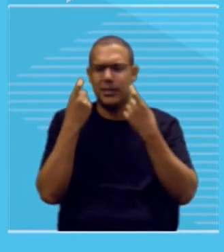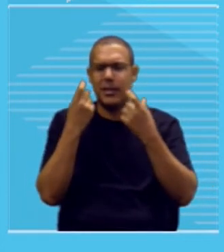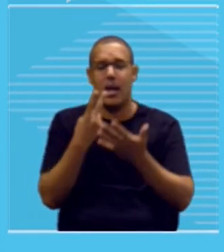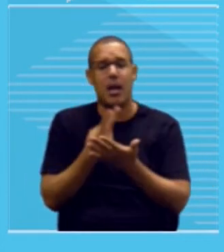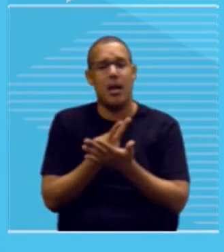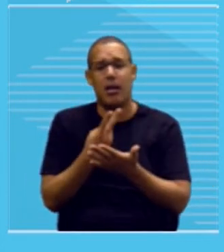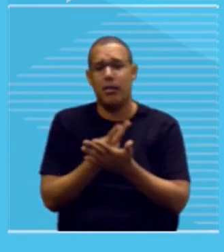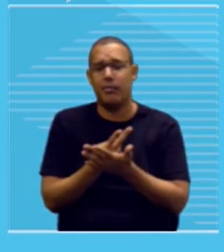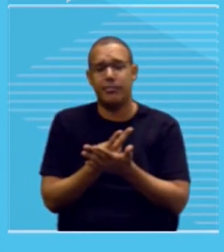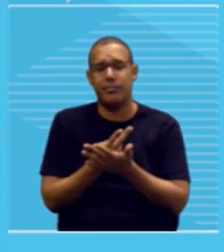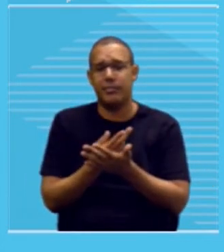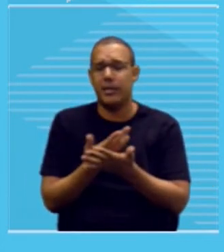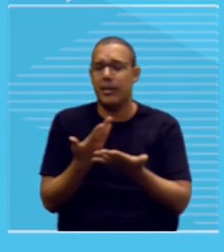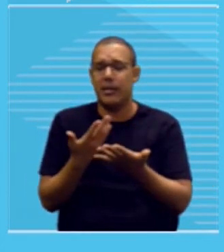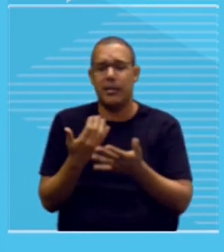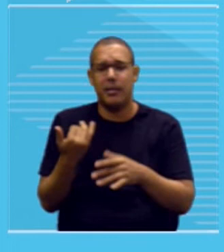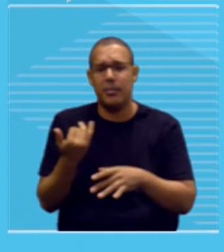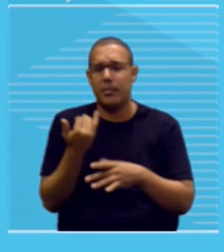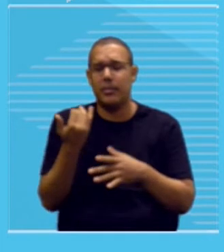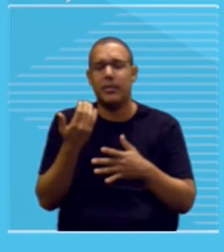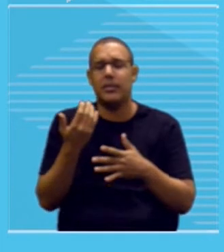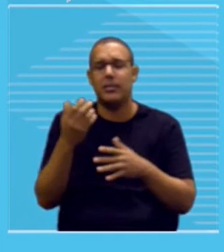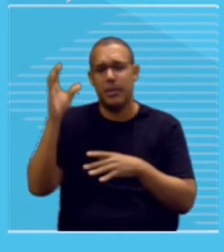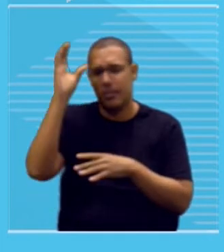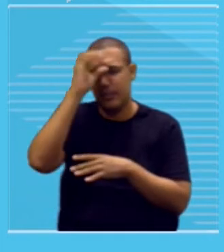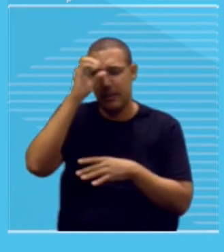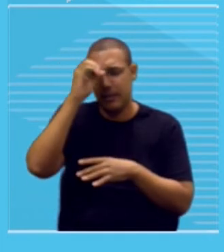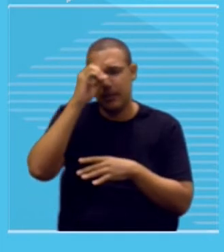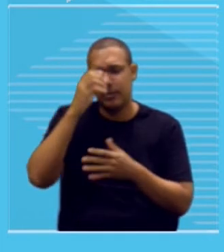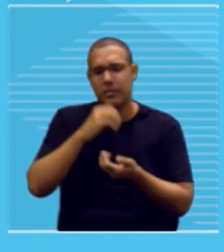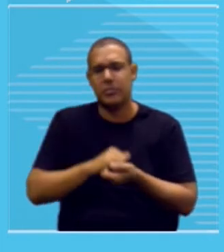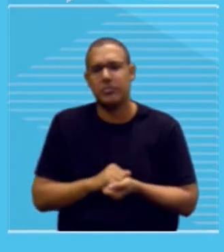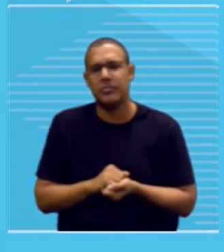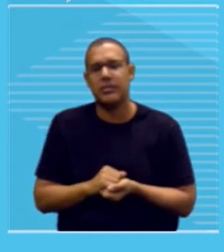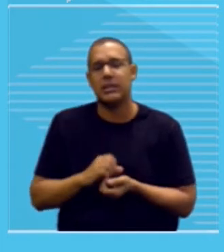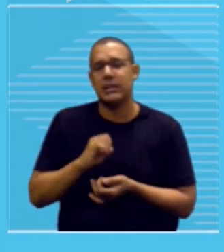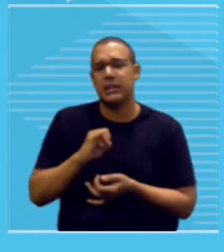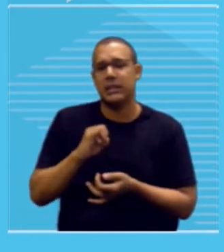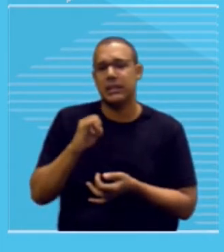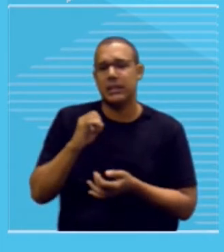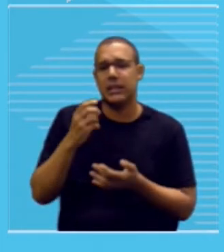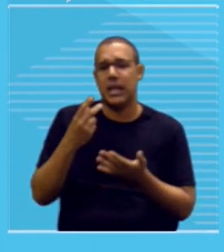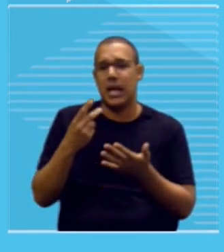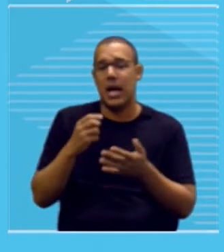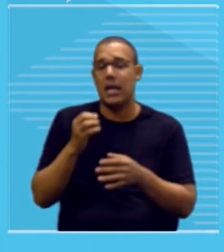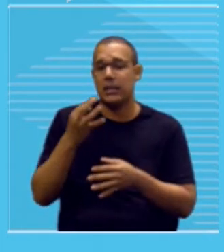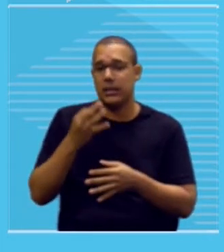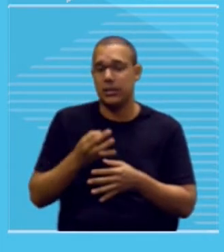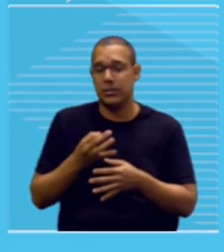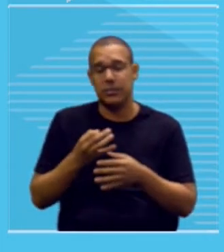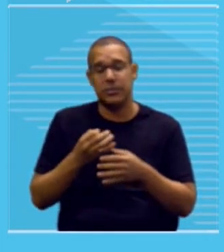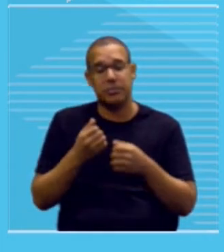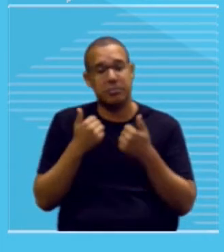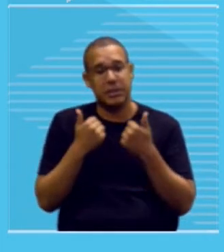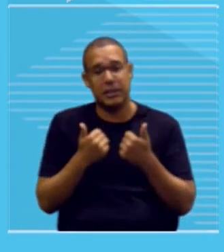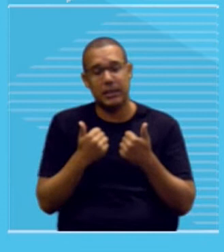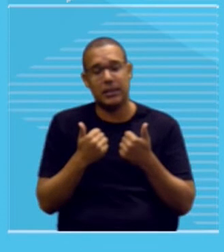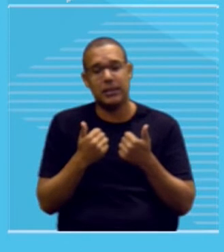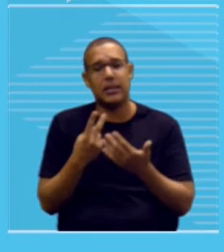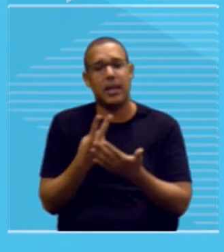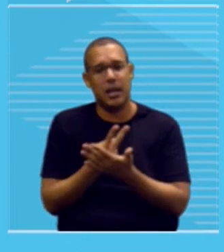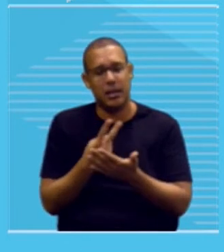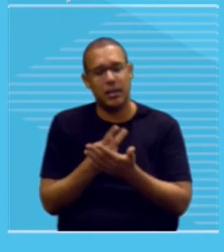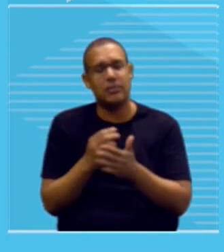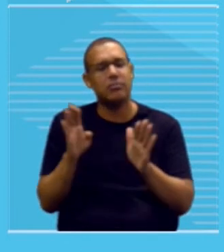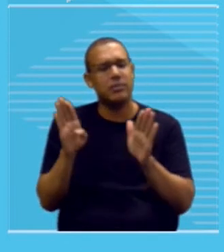faz parte do processo se você acerta ótimo você aprende Se Você erra aprende